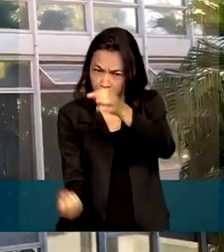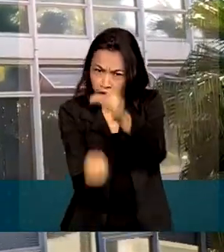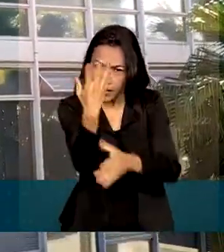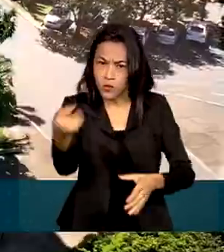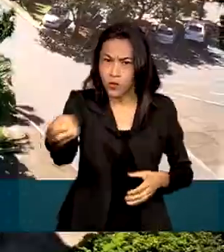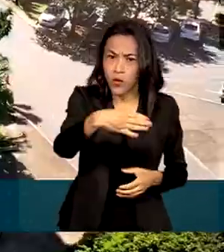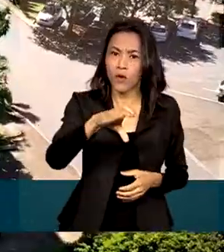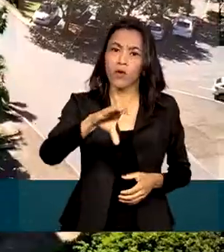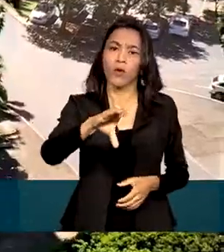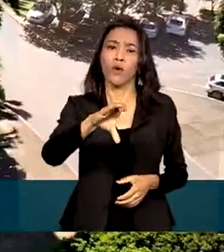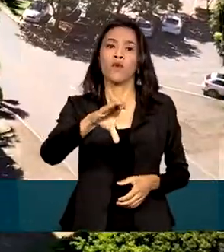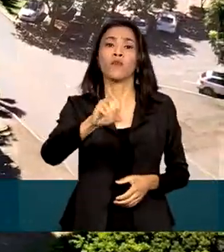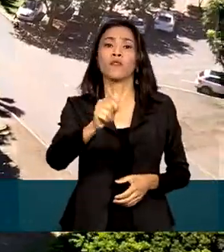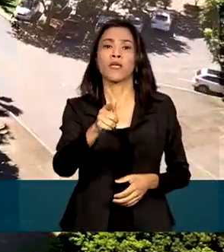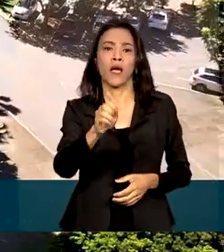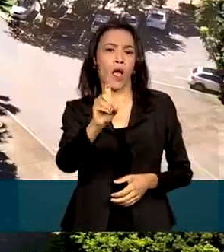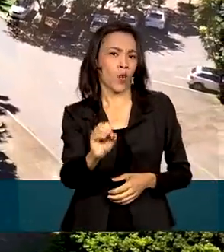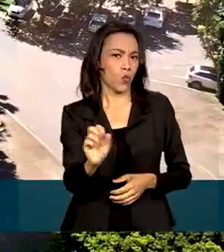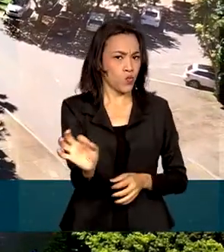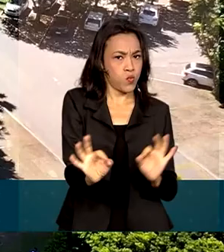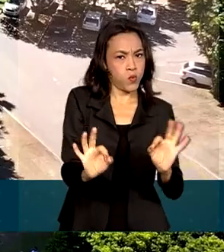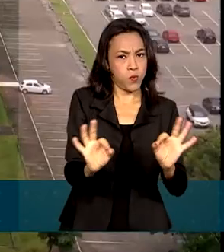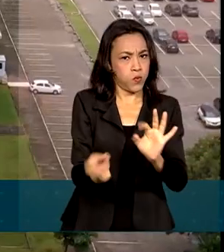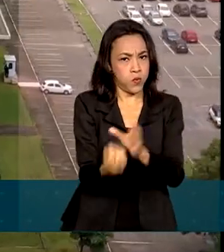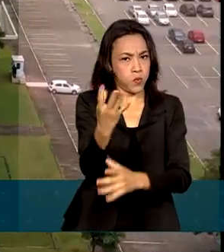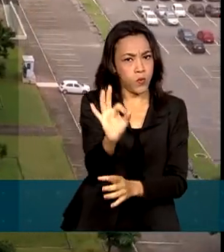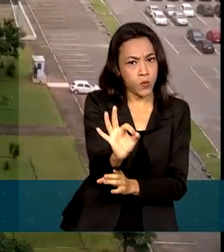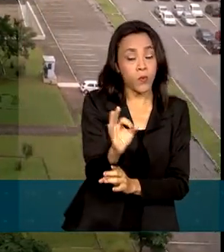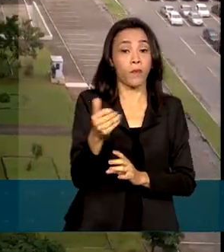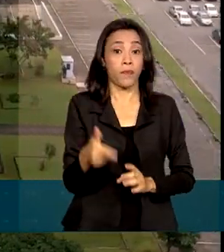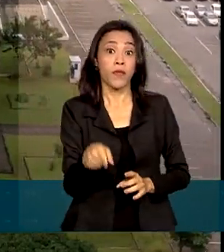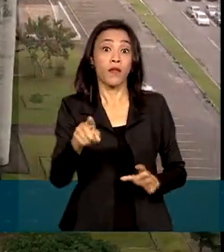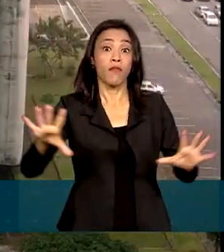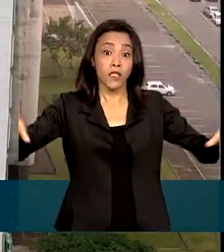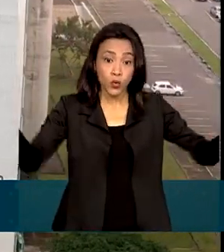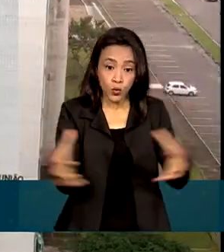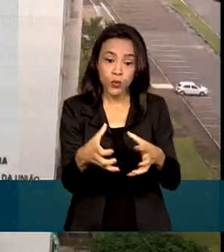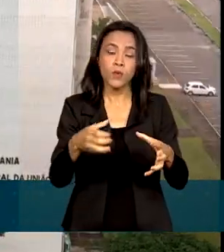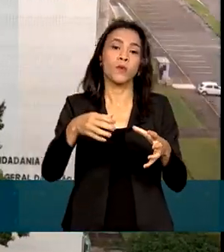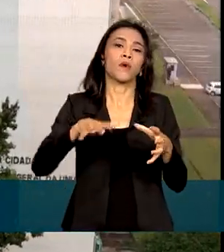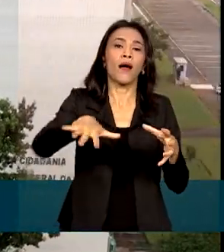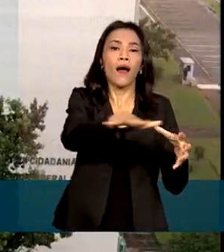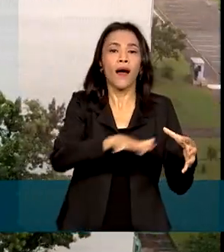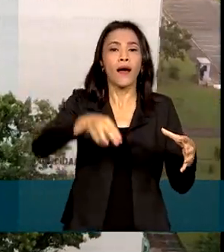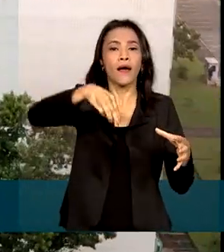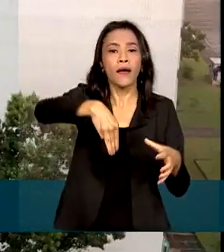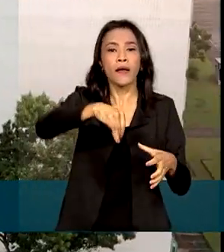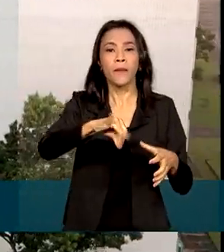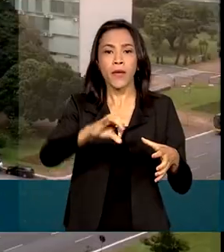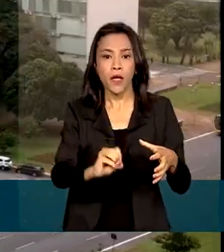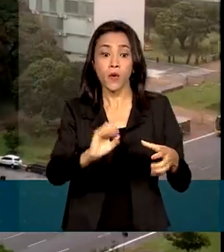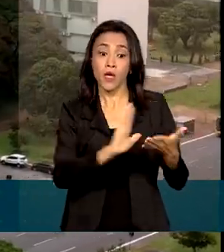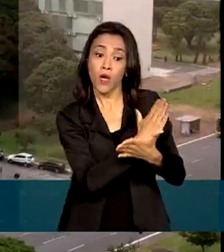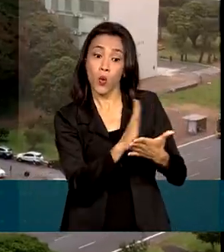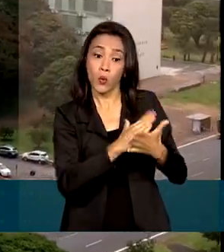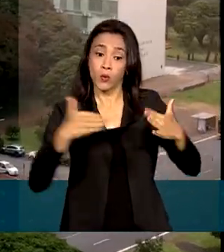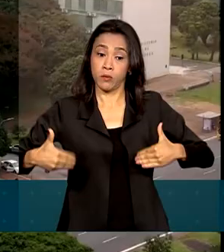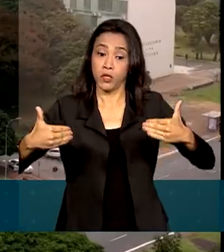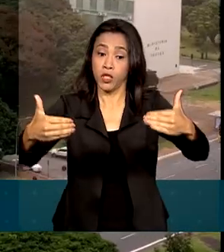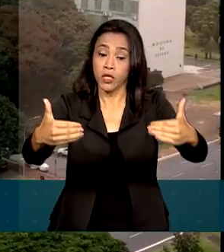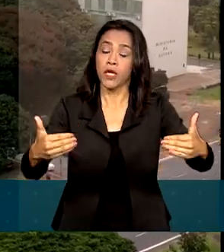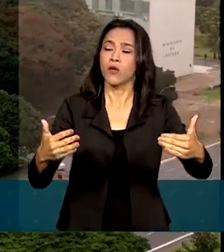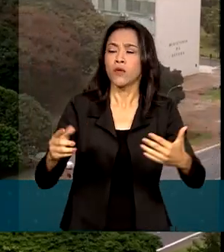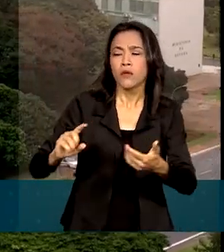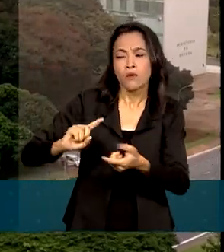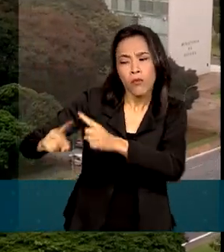cargos na administração pública. As áreas meio vão ser unificadas e alguns ministérios vão buscar ações